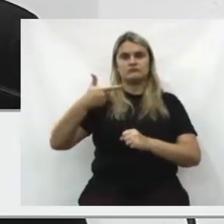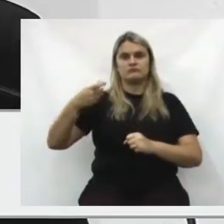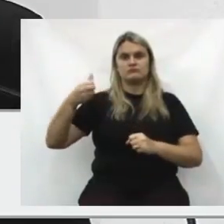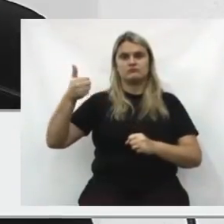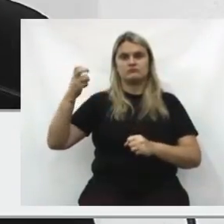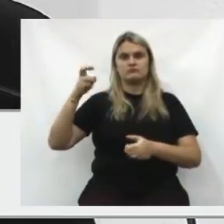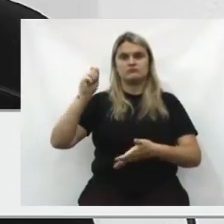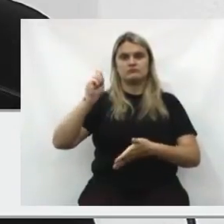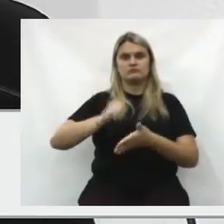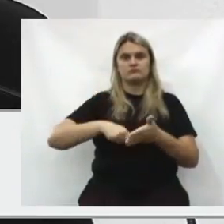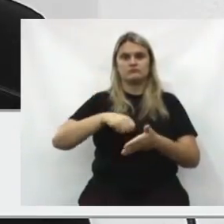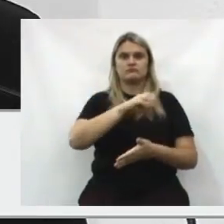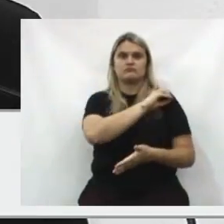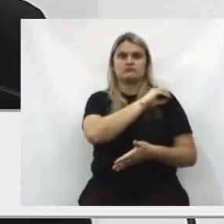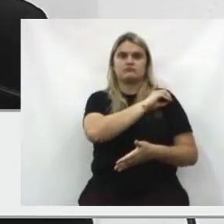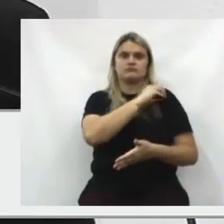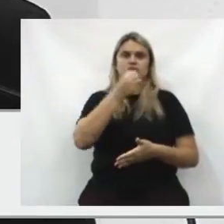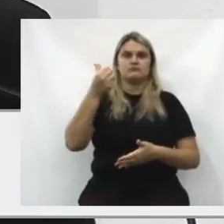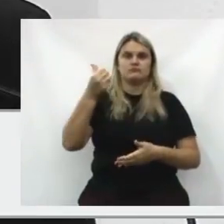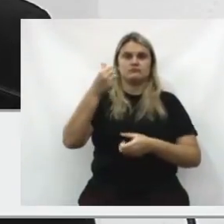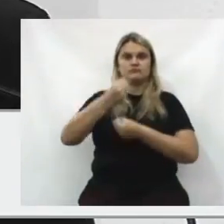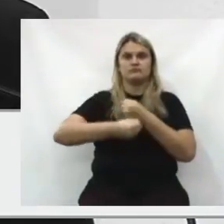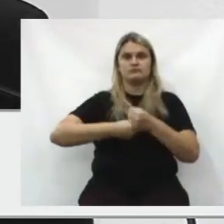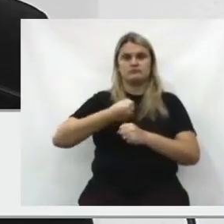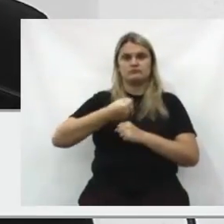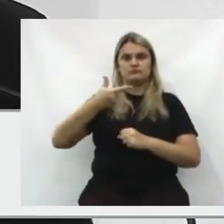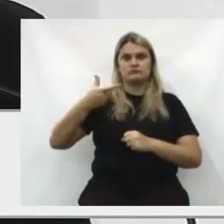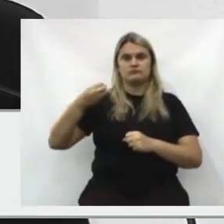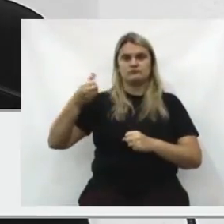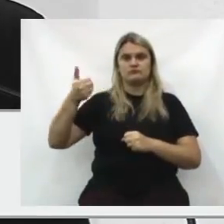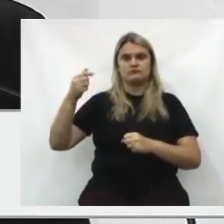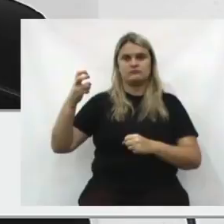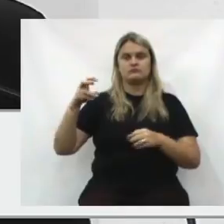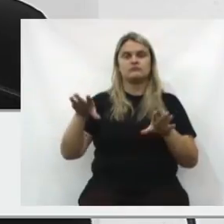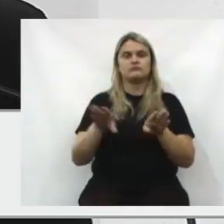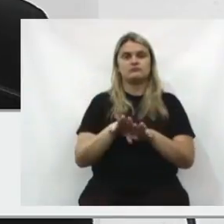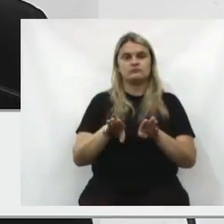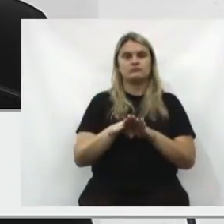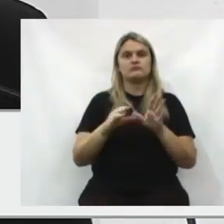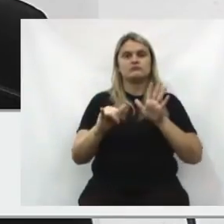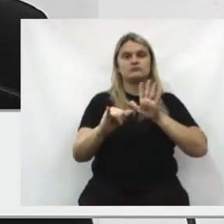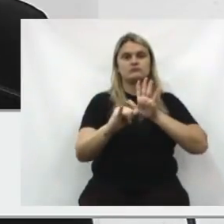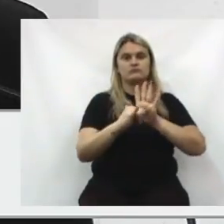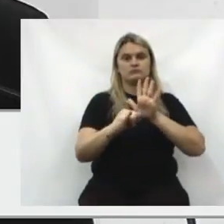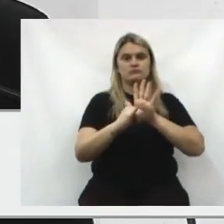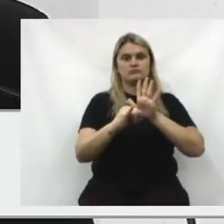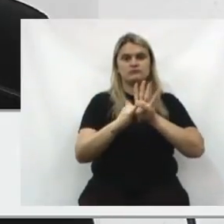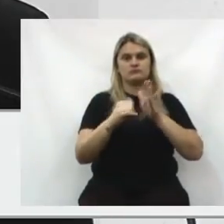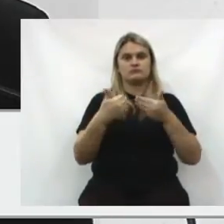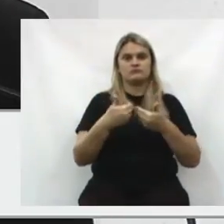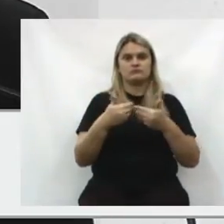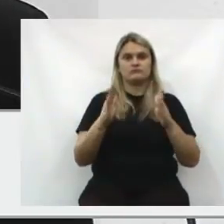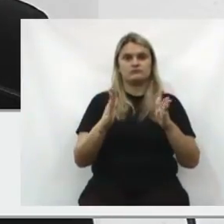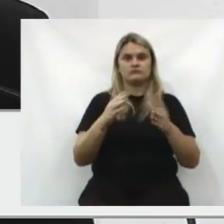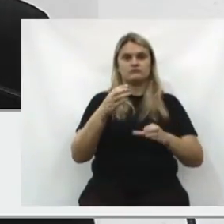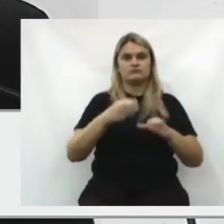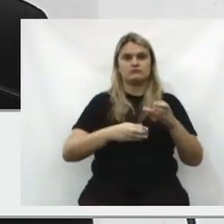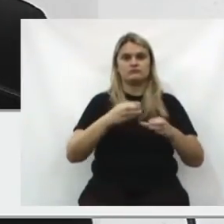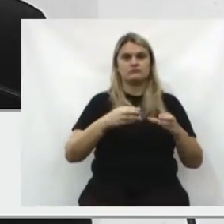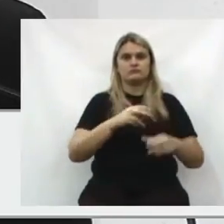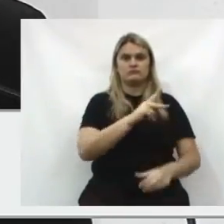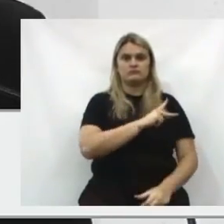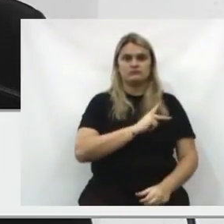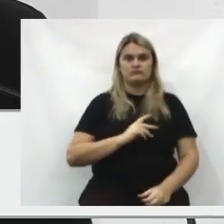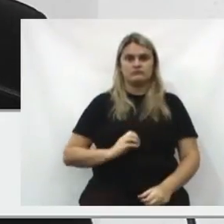12/2015, o contrato administrativo número 6/2015, bem como o edital